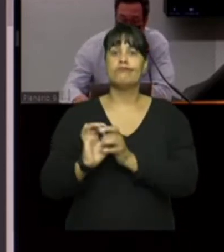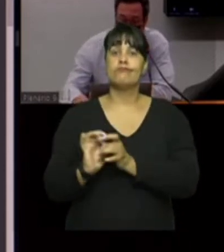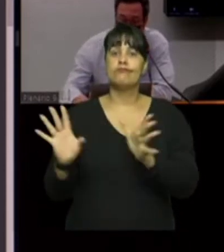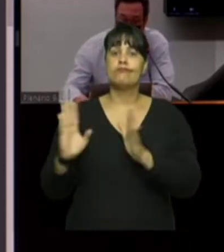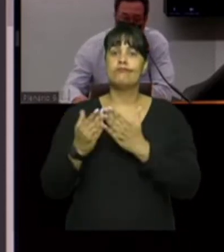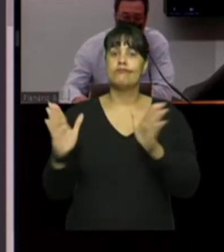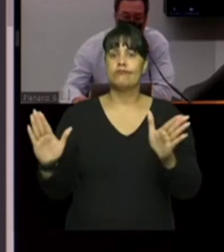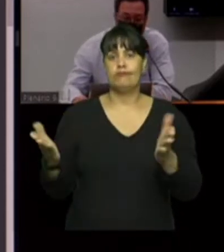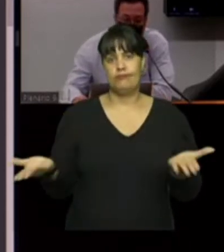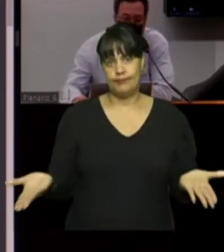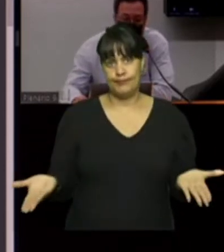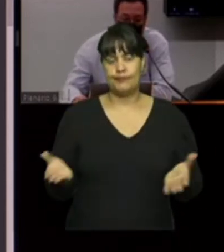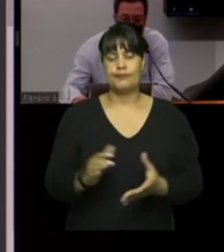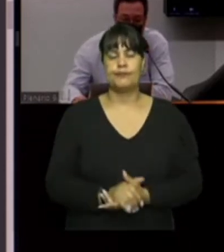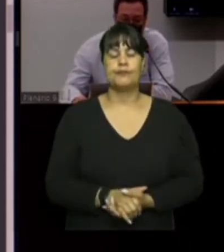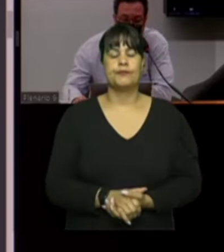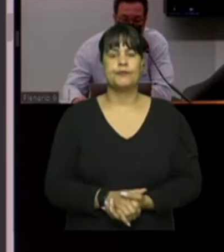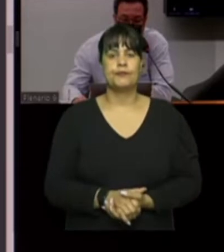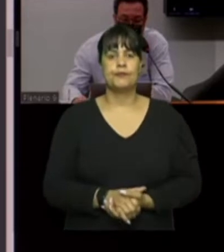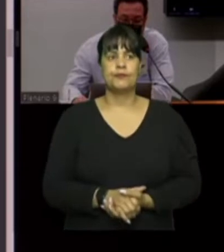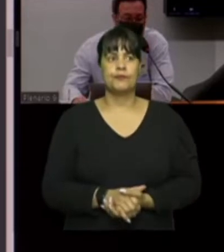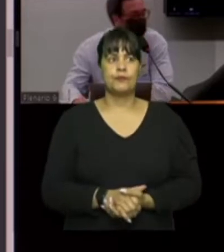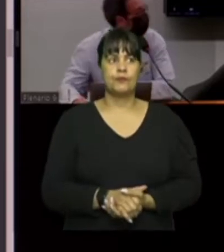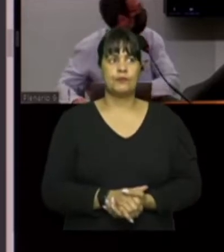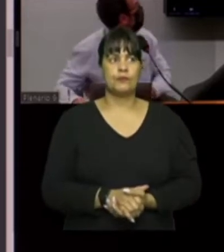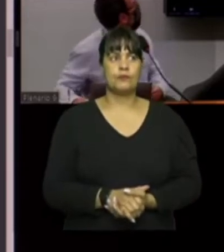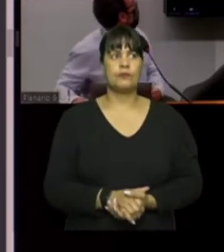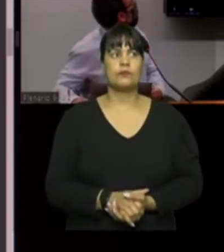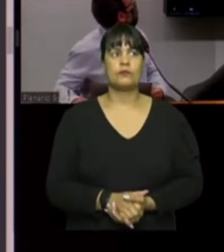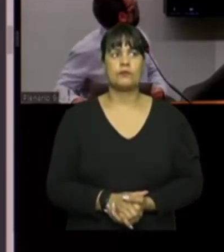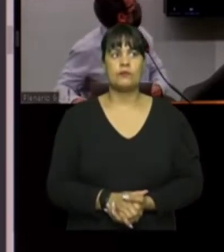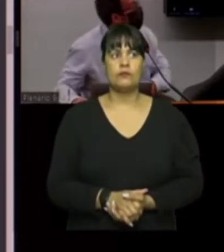Saúde. Pode passar, por favor.